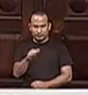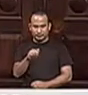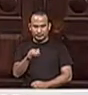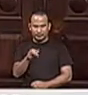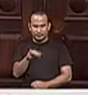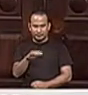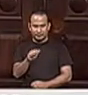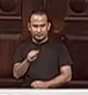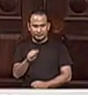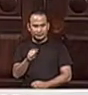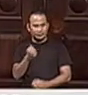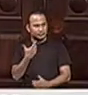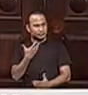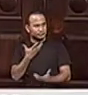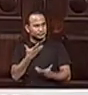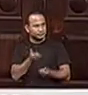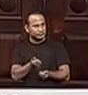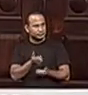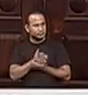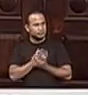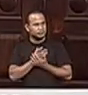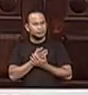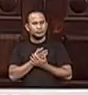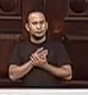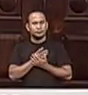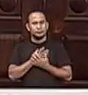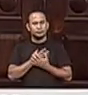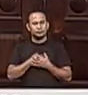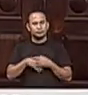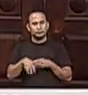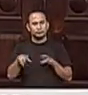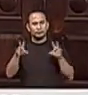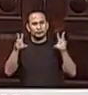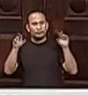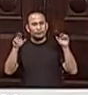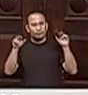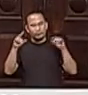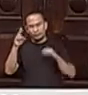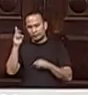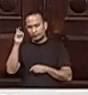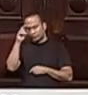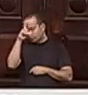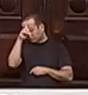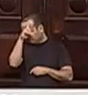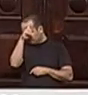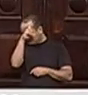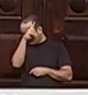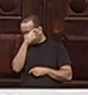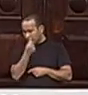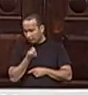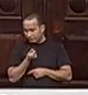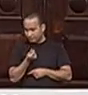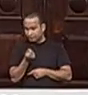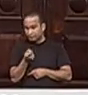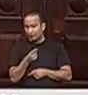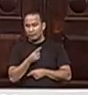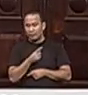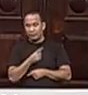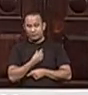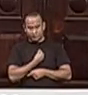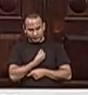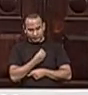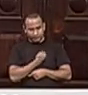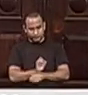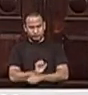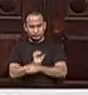assumindo a compreensão em relação às dificuldades financeiras vividas pelo Estado,